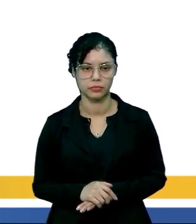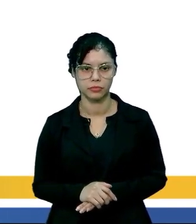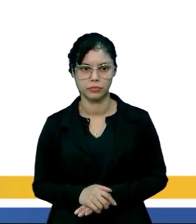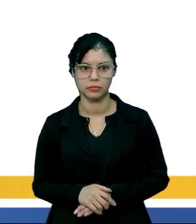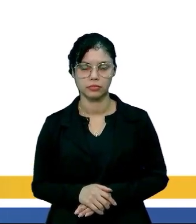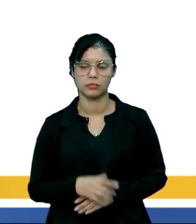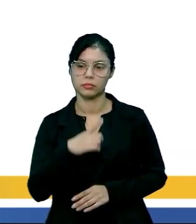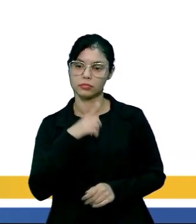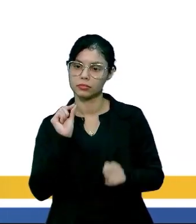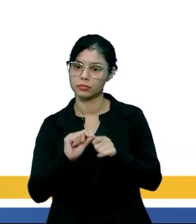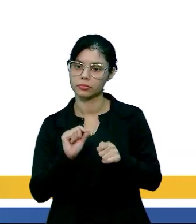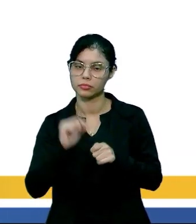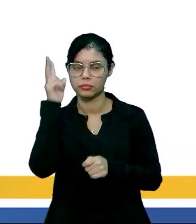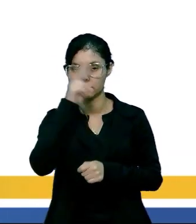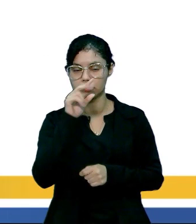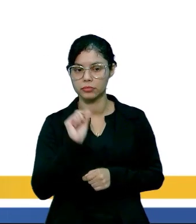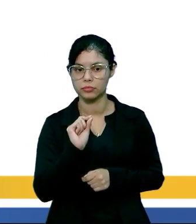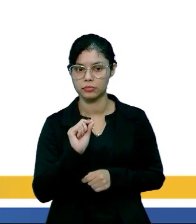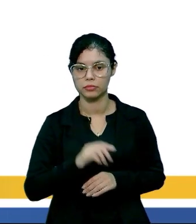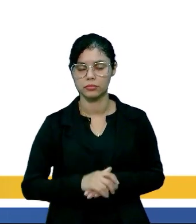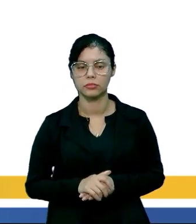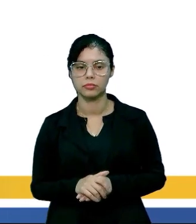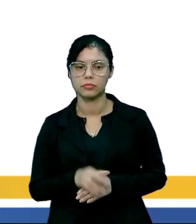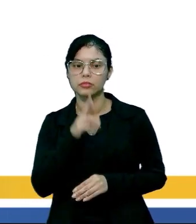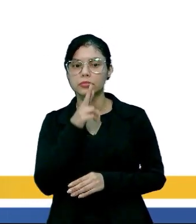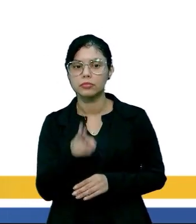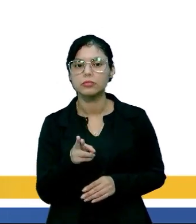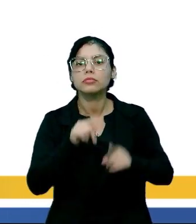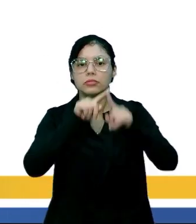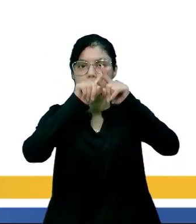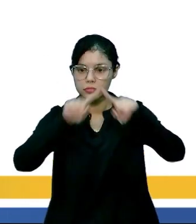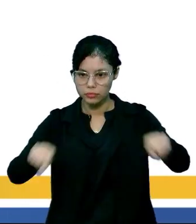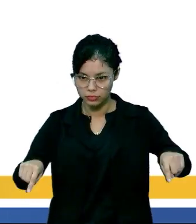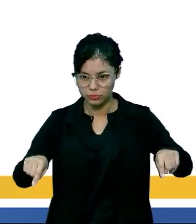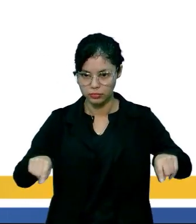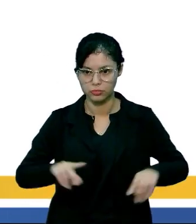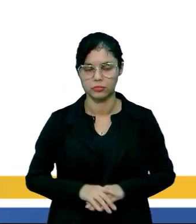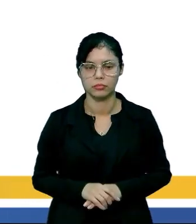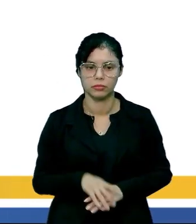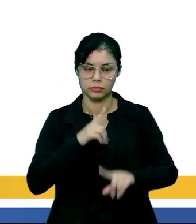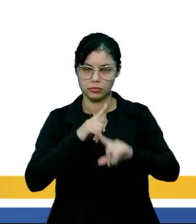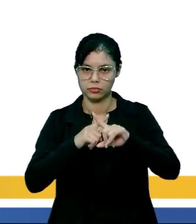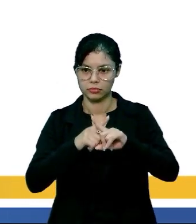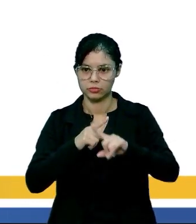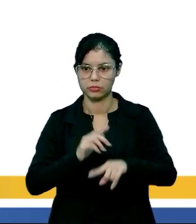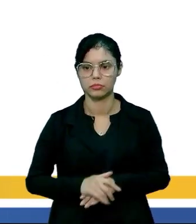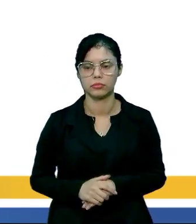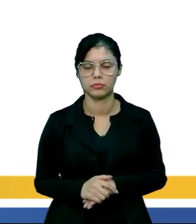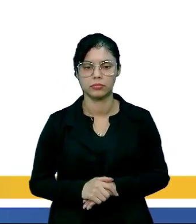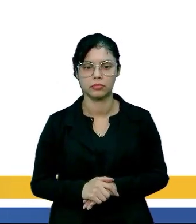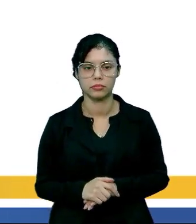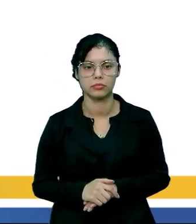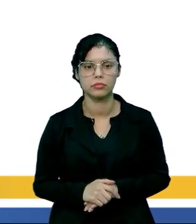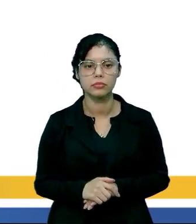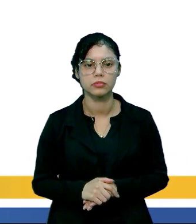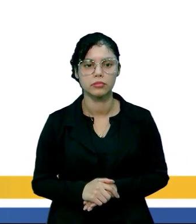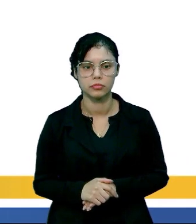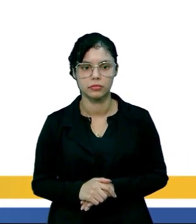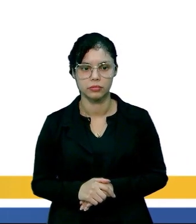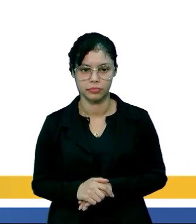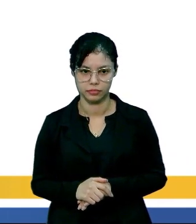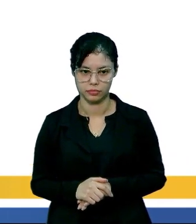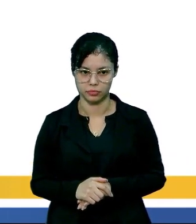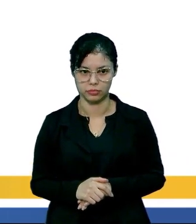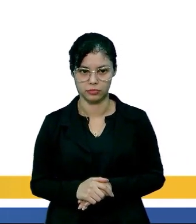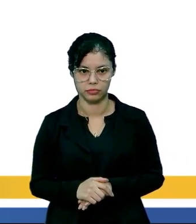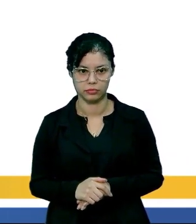Aí nós vamos fazer, lembrando aqui, que nós vamos fazer uma multiplicação dos meios pelos extremos. Então vamos multiplicar aqui logo,